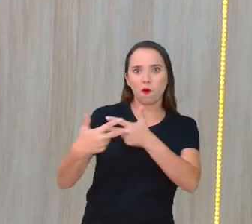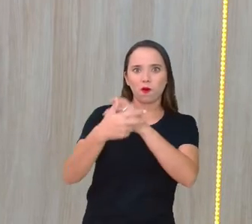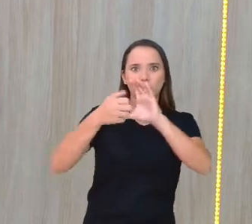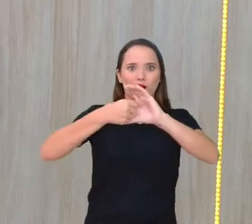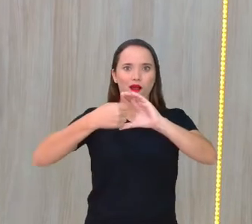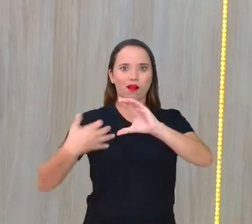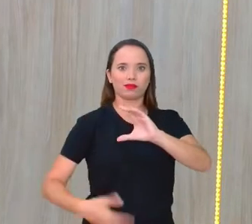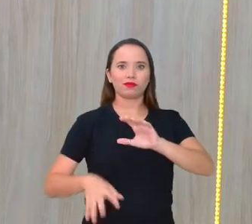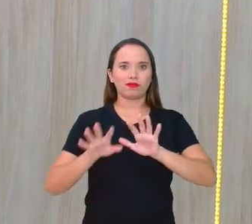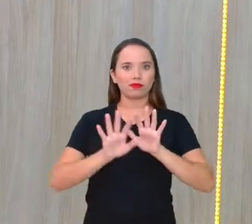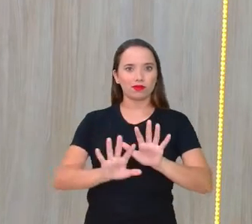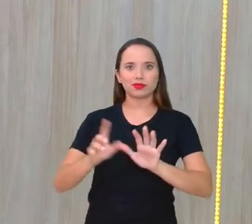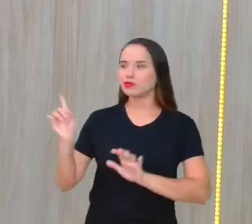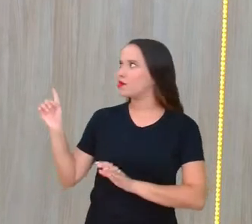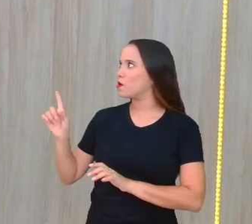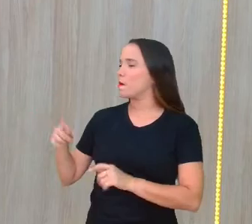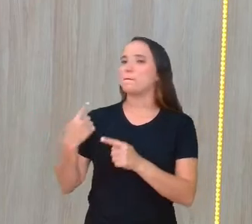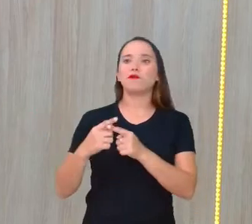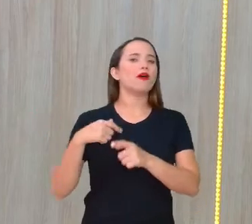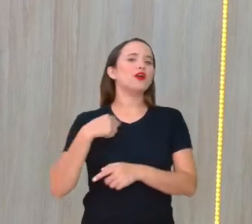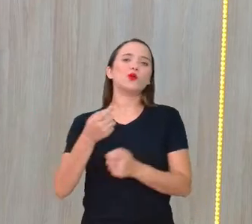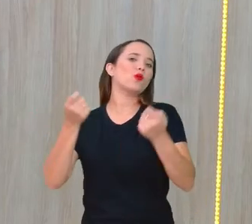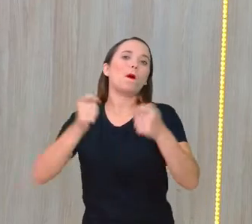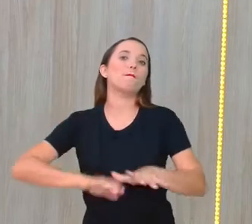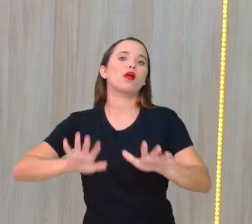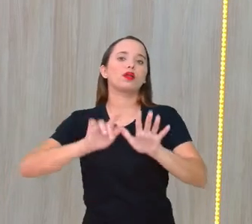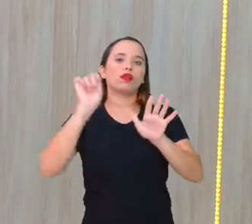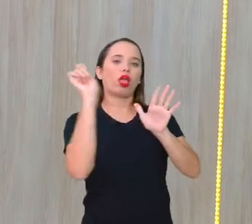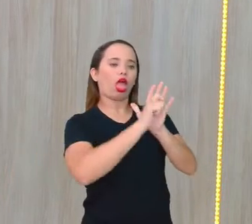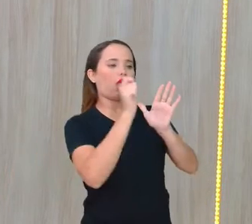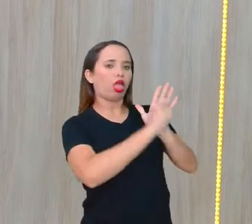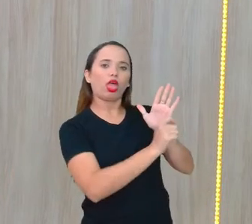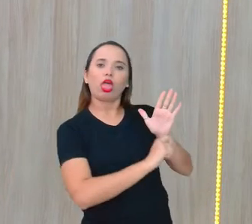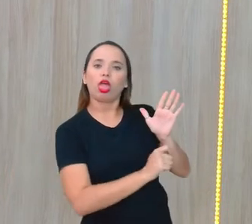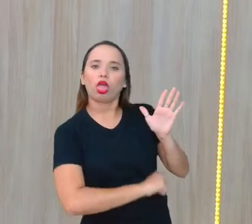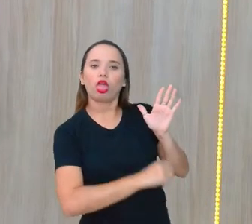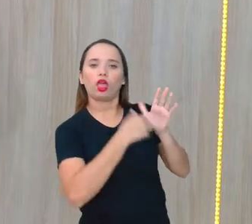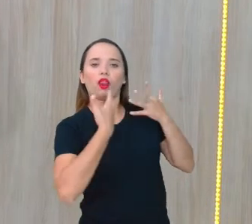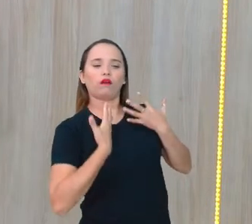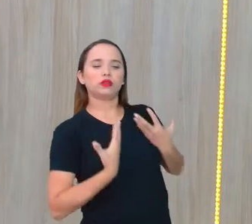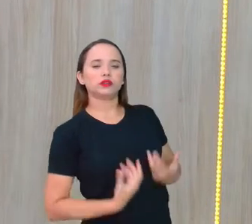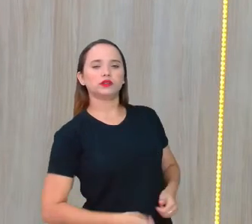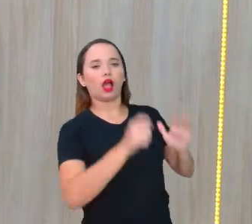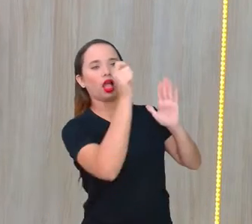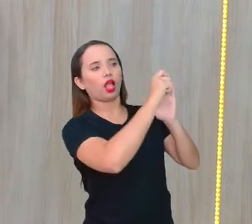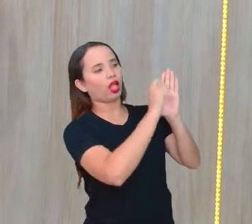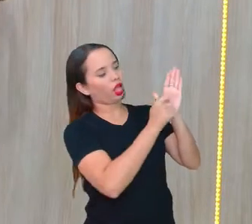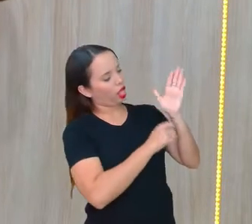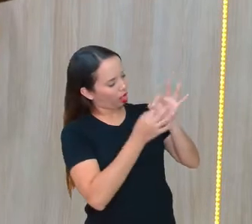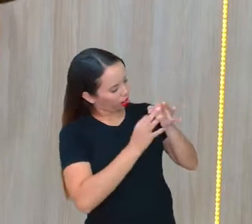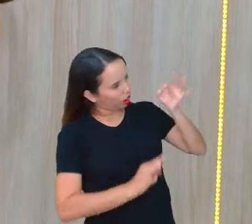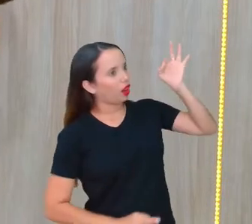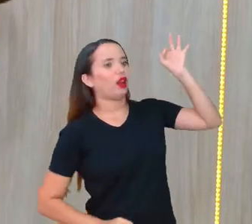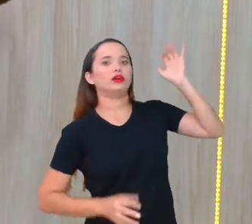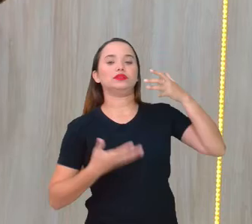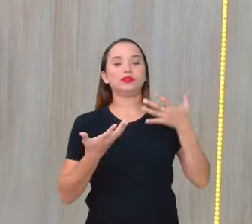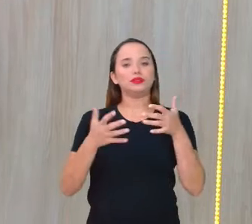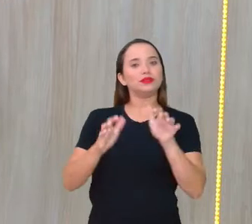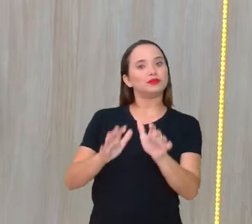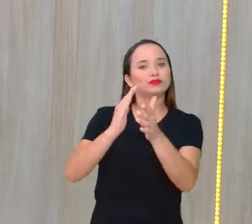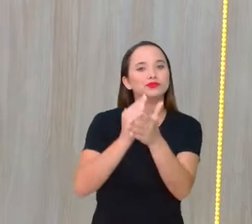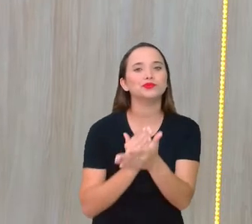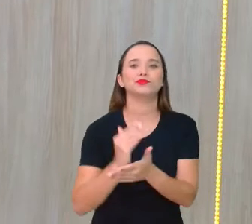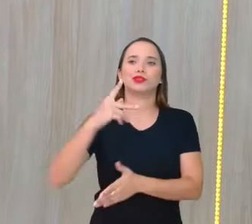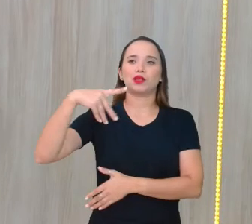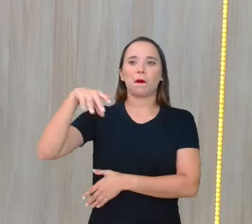situação, para que eu não precise escrever de forma exaustiva como essa daí. E é daí que surge a potenciação, tá